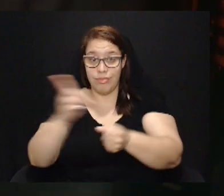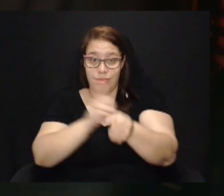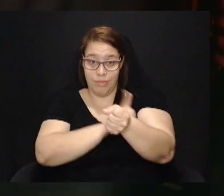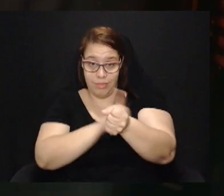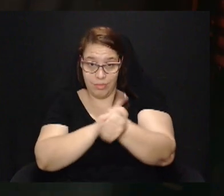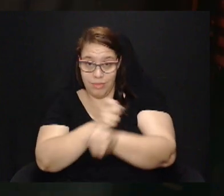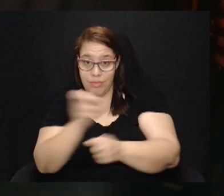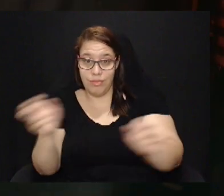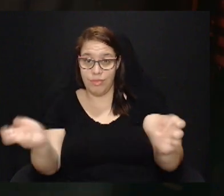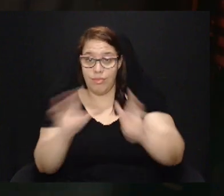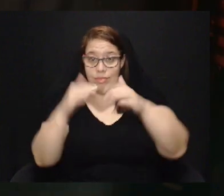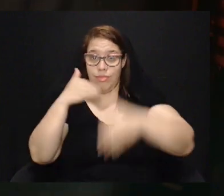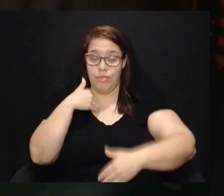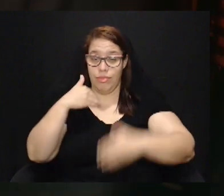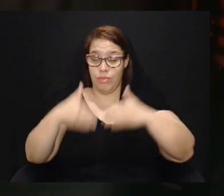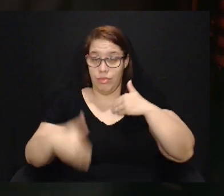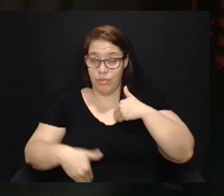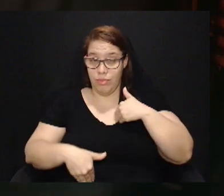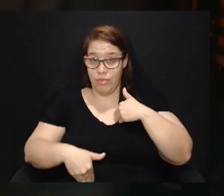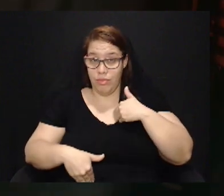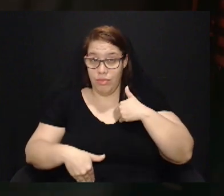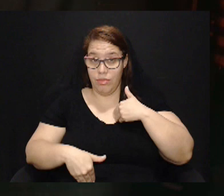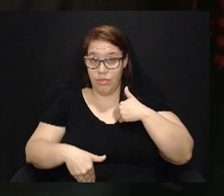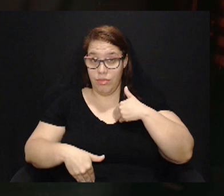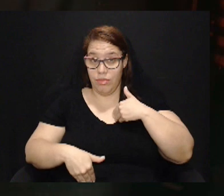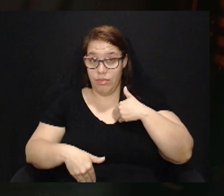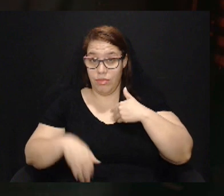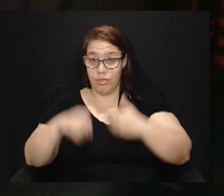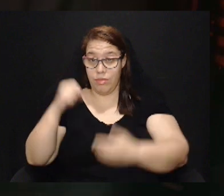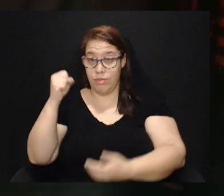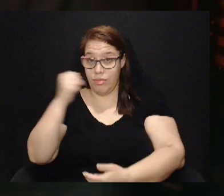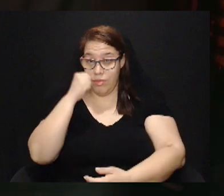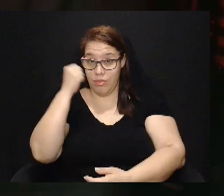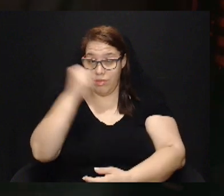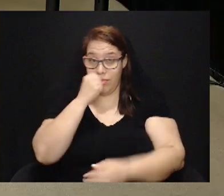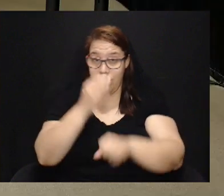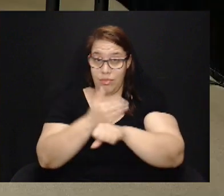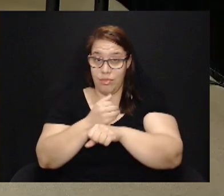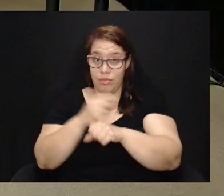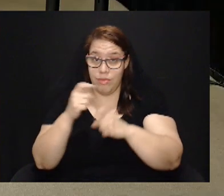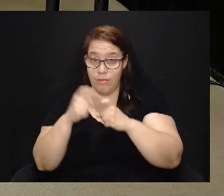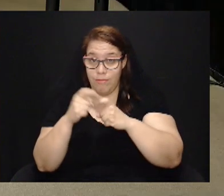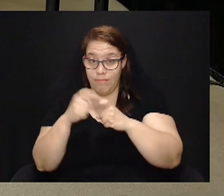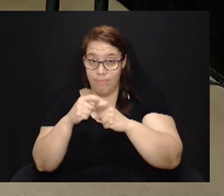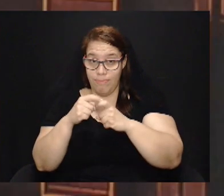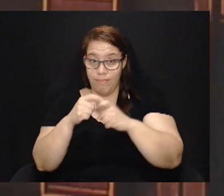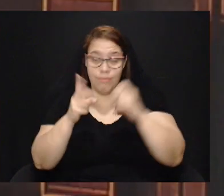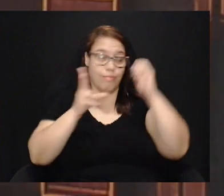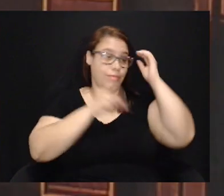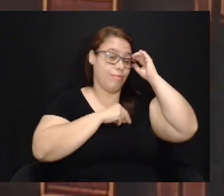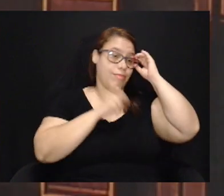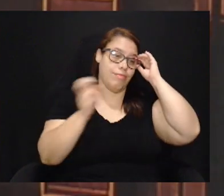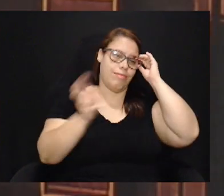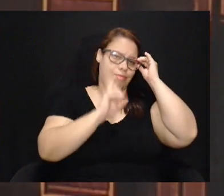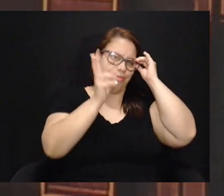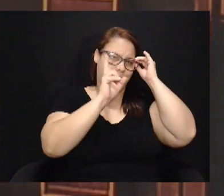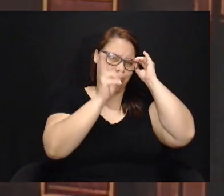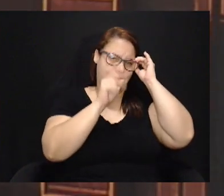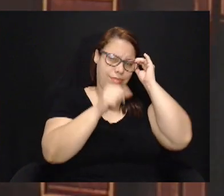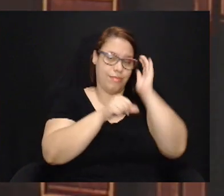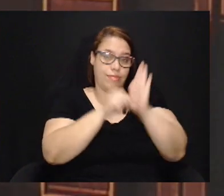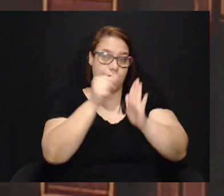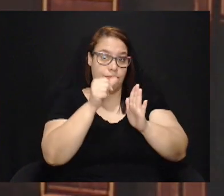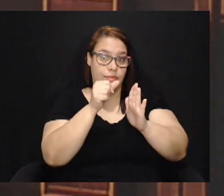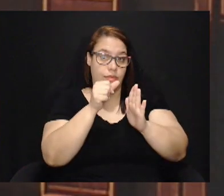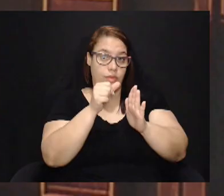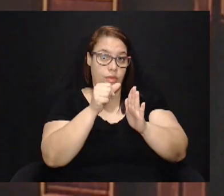de alerta o corpo costuma dar antes de algo mais grave, doutor? Nossa, os alertas são tantos. Primeiro, quando a gente